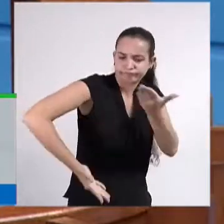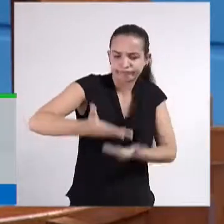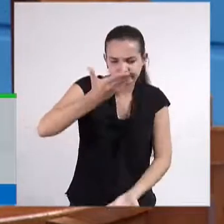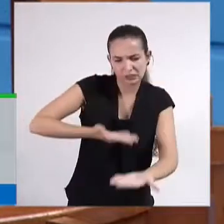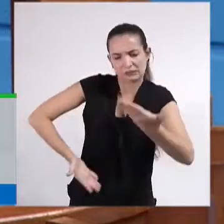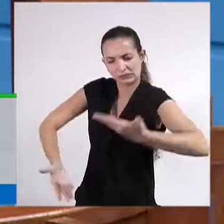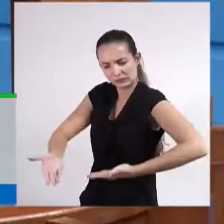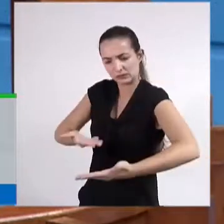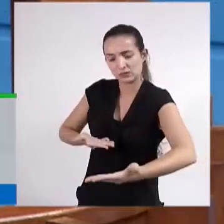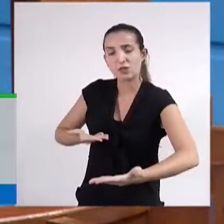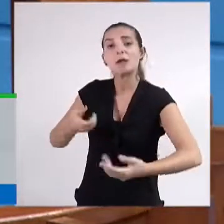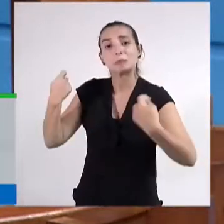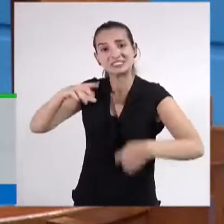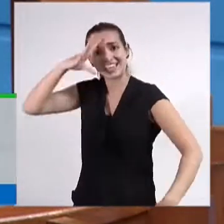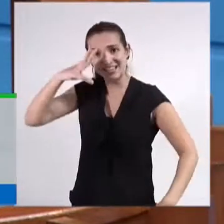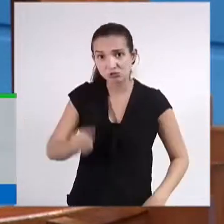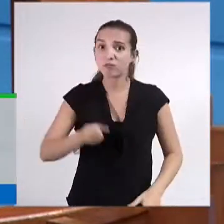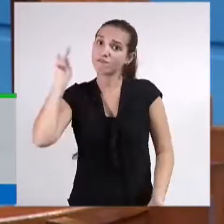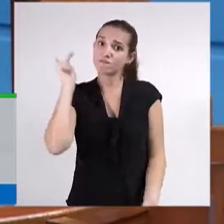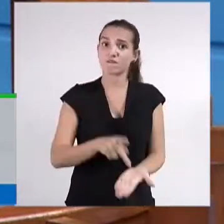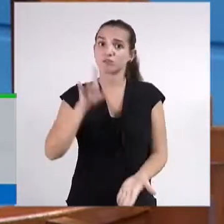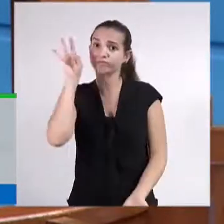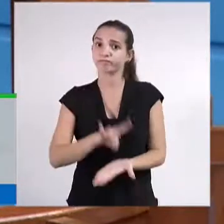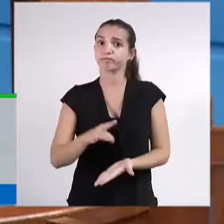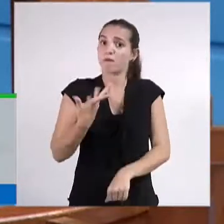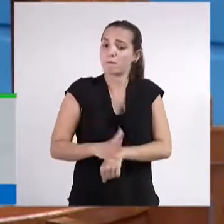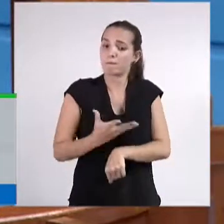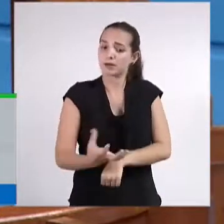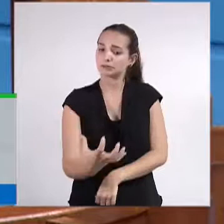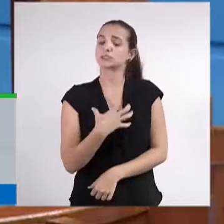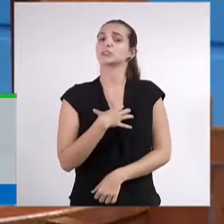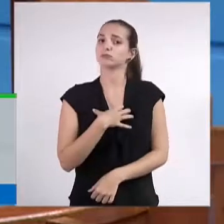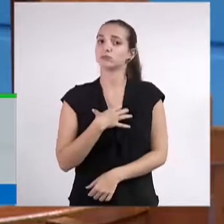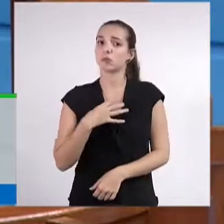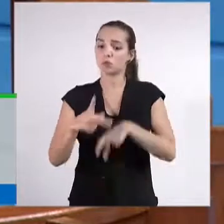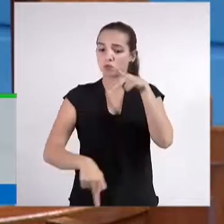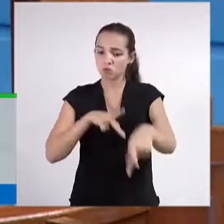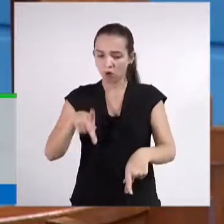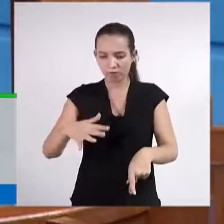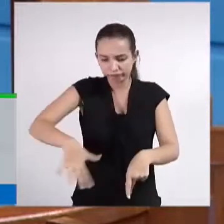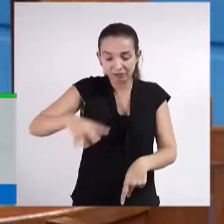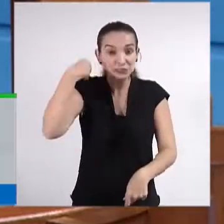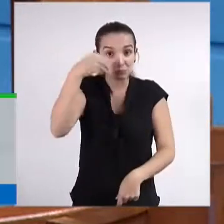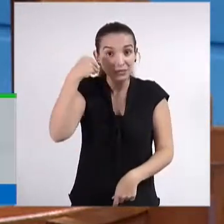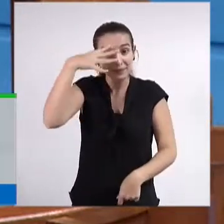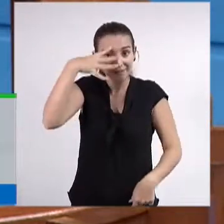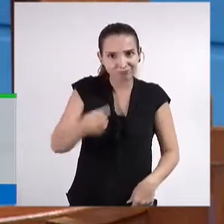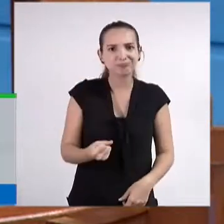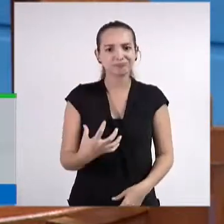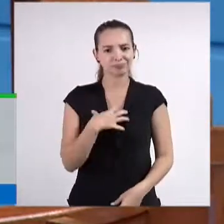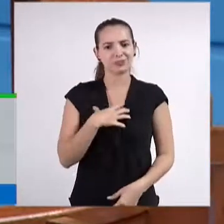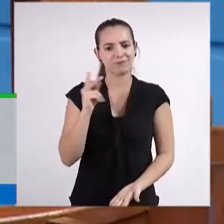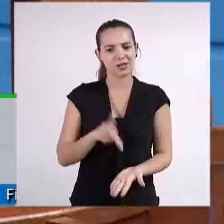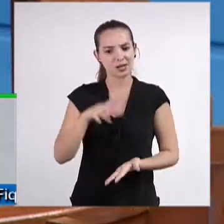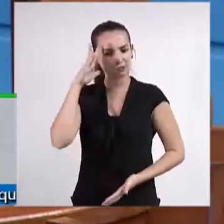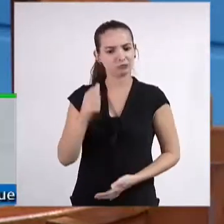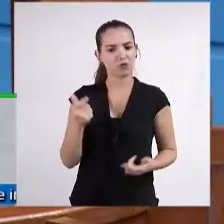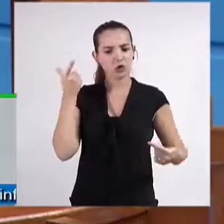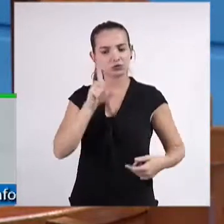também trazermos resultados práticos de tudo isso. Então, nós não podemos parar por aqui, não podemos deixar morrer este